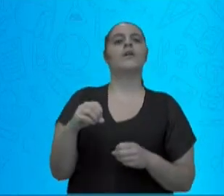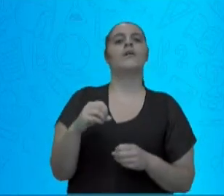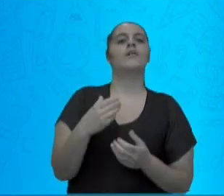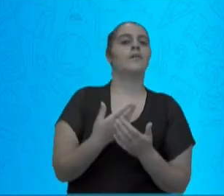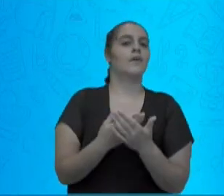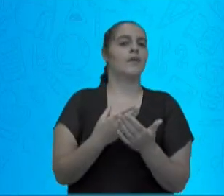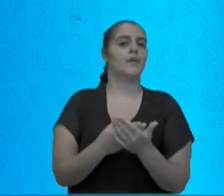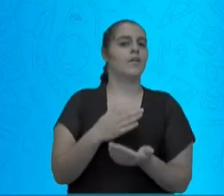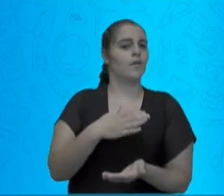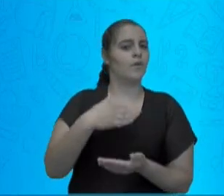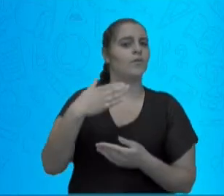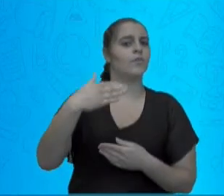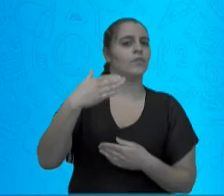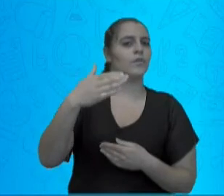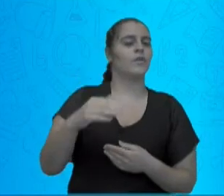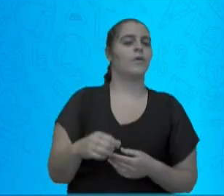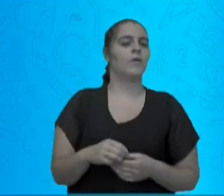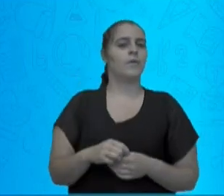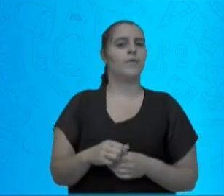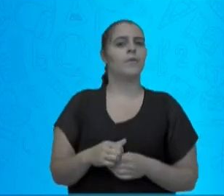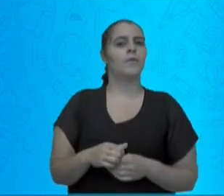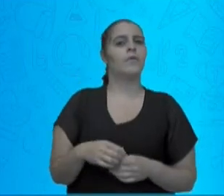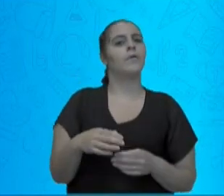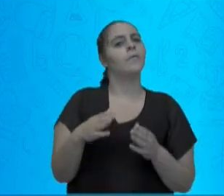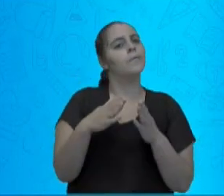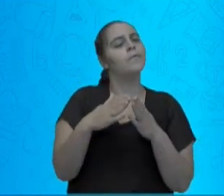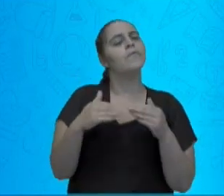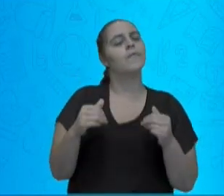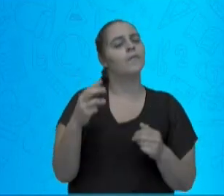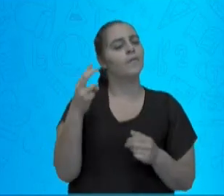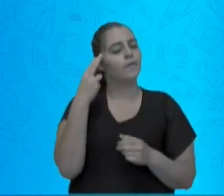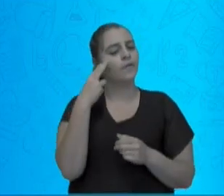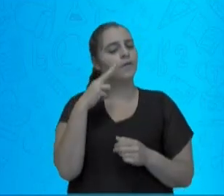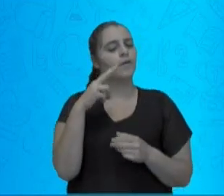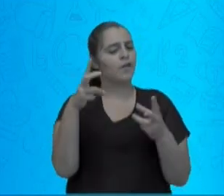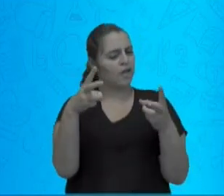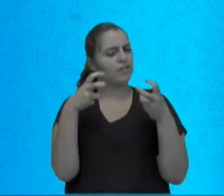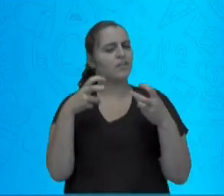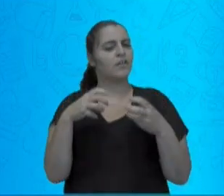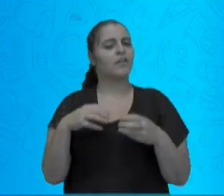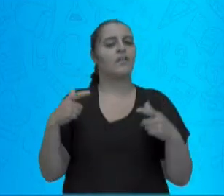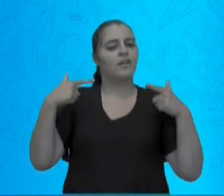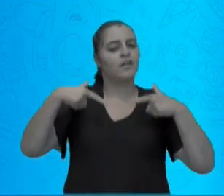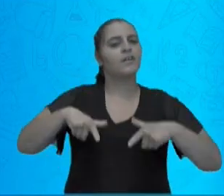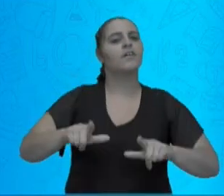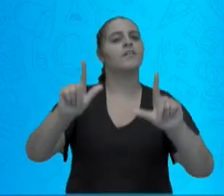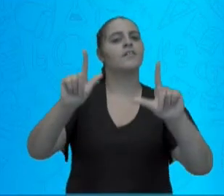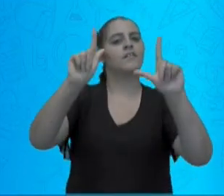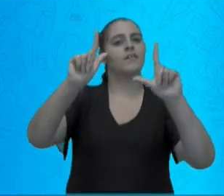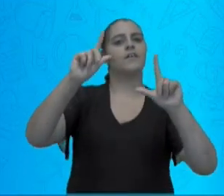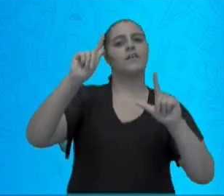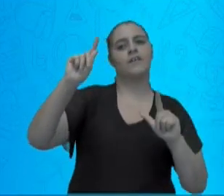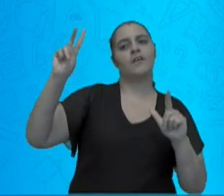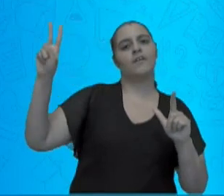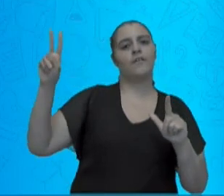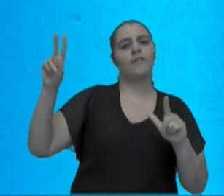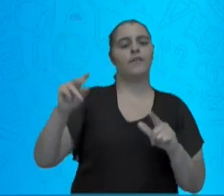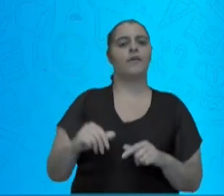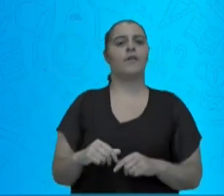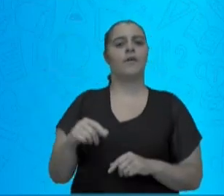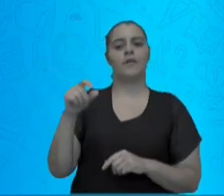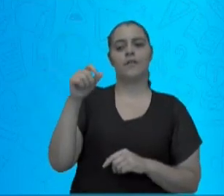continuamos e, por favor, esteja atento, acesse a nossa plataforma. Para